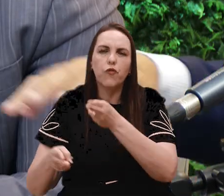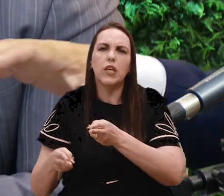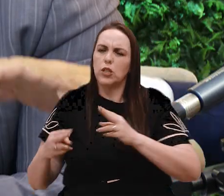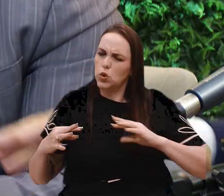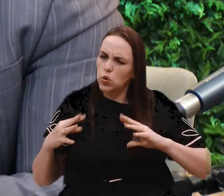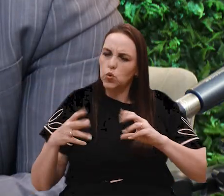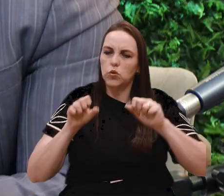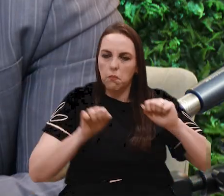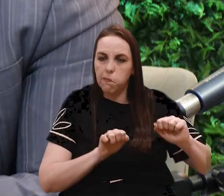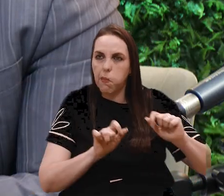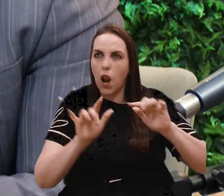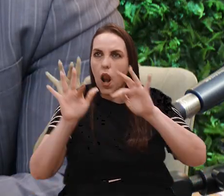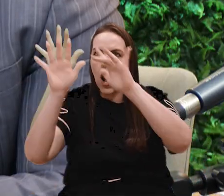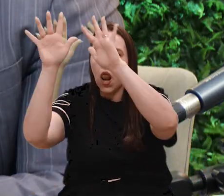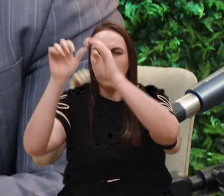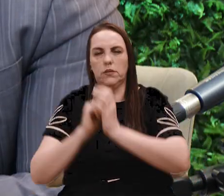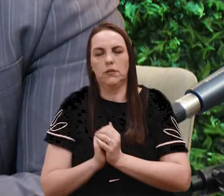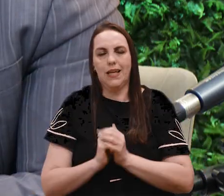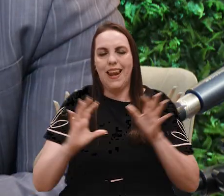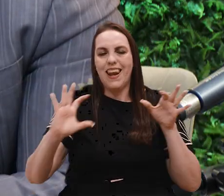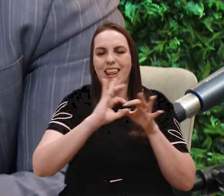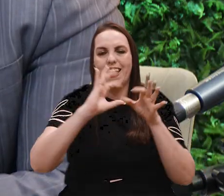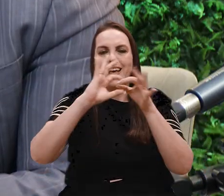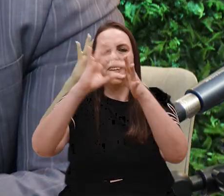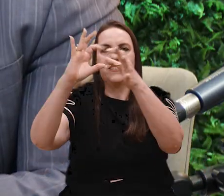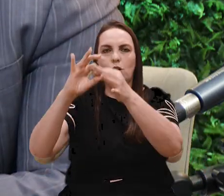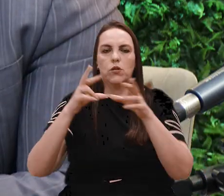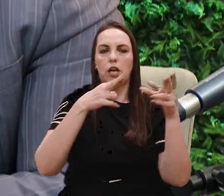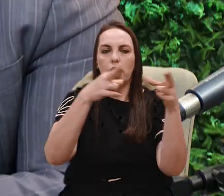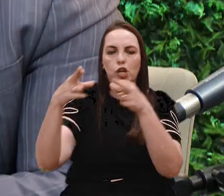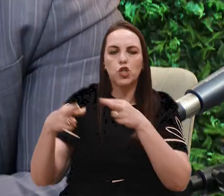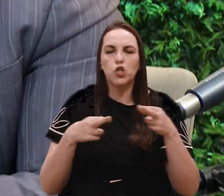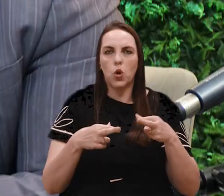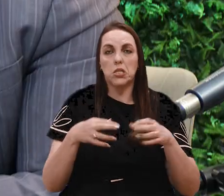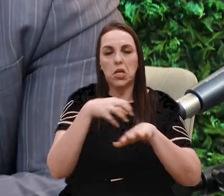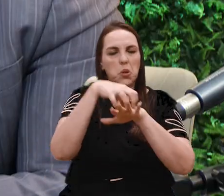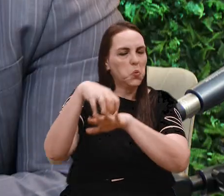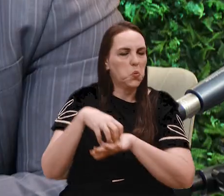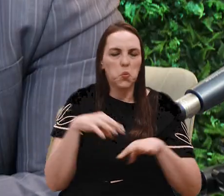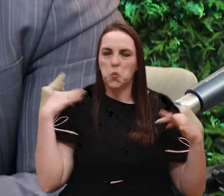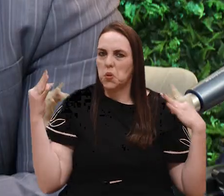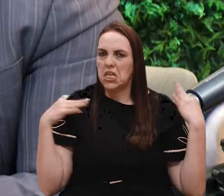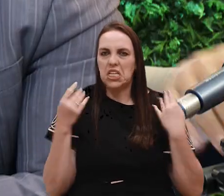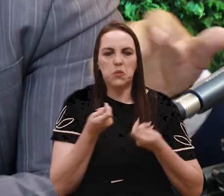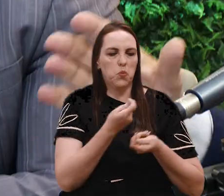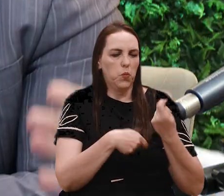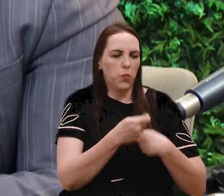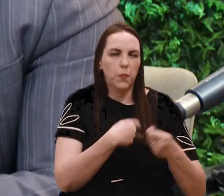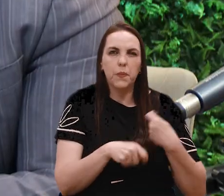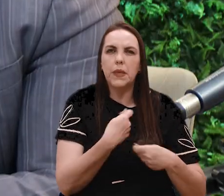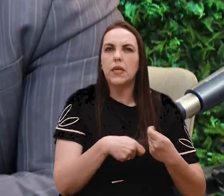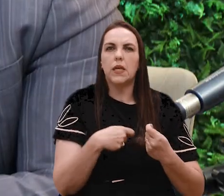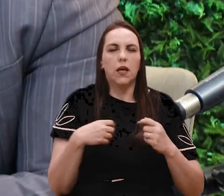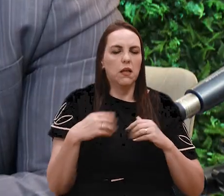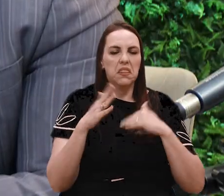e ligando várias regiões. Seja isso para o turismo, seja isso para a economia, seja isso para o desenvolvimento da nossa região,